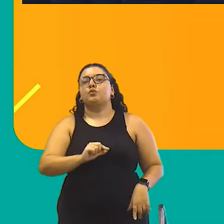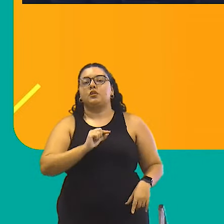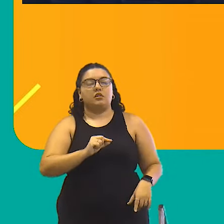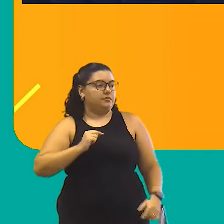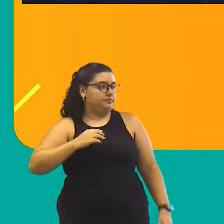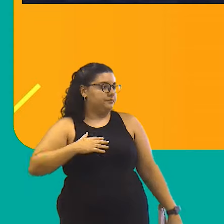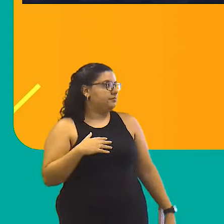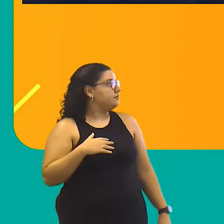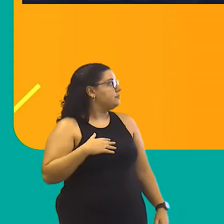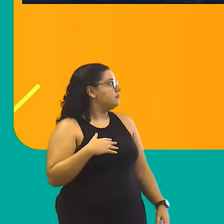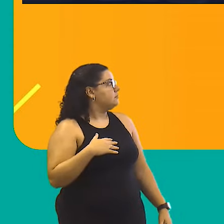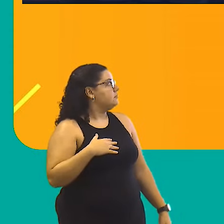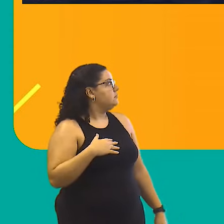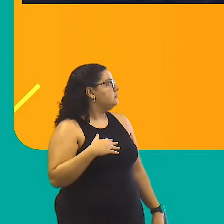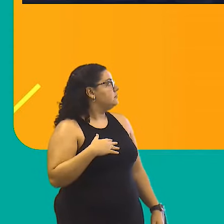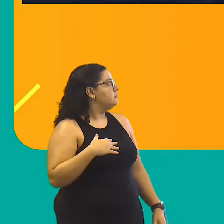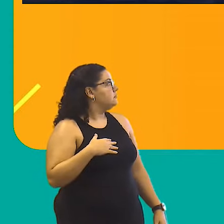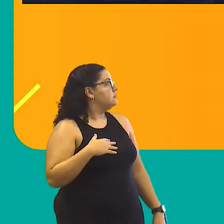É quando o obstáculo,